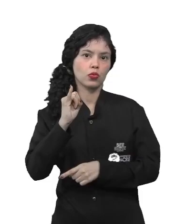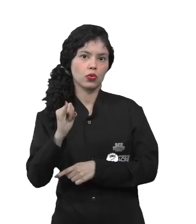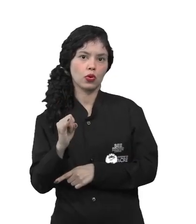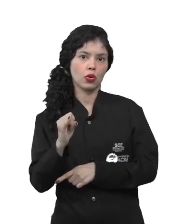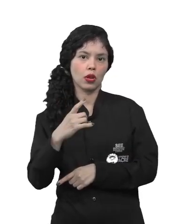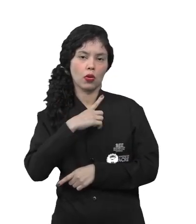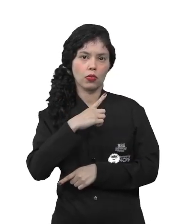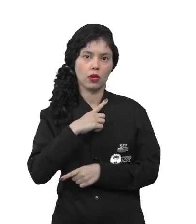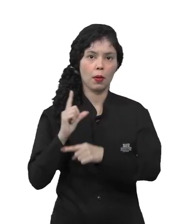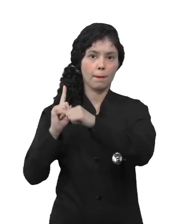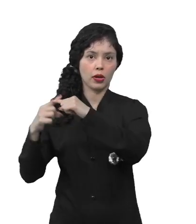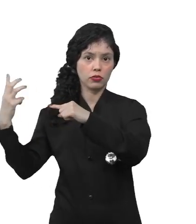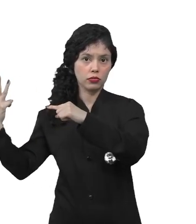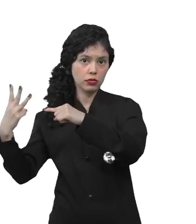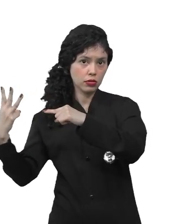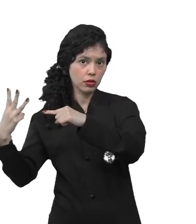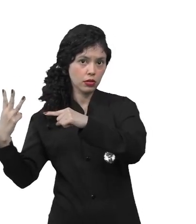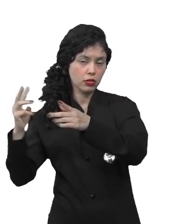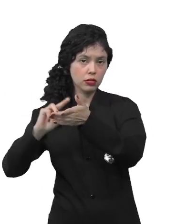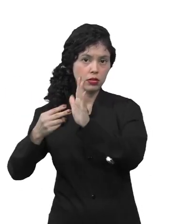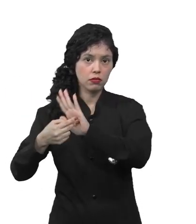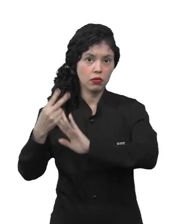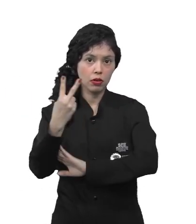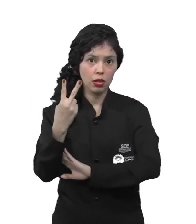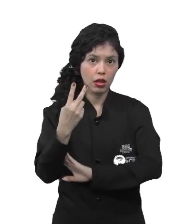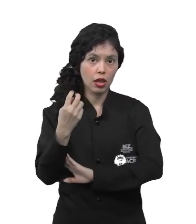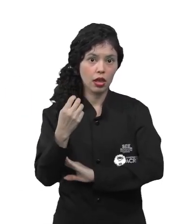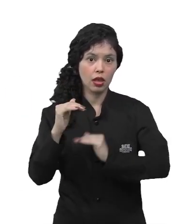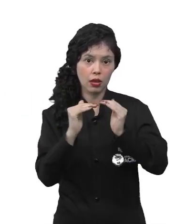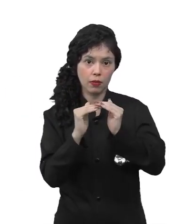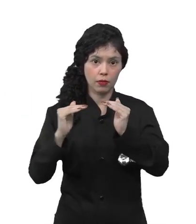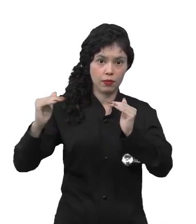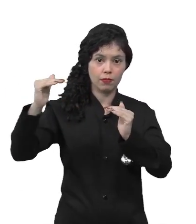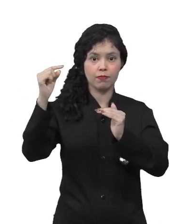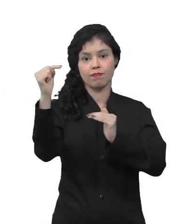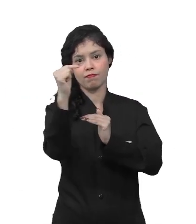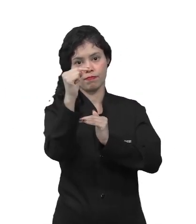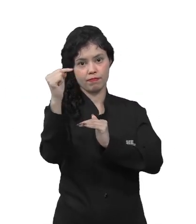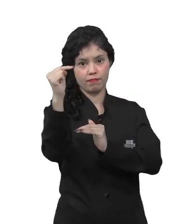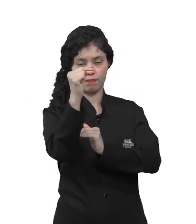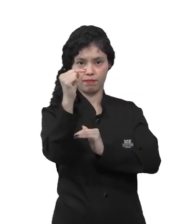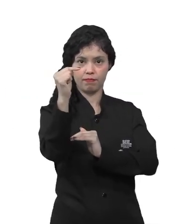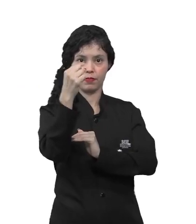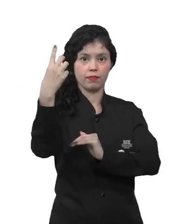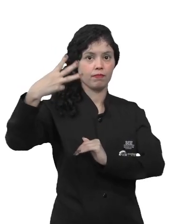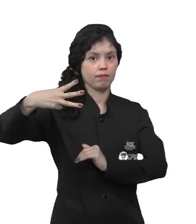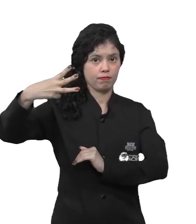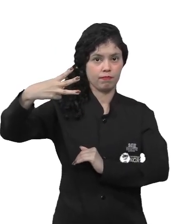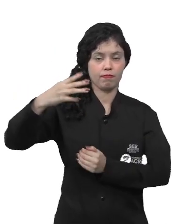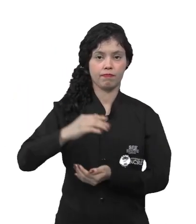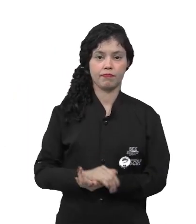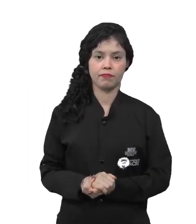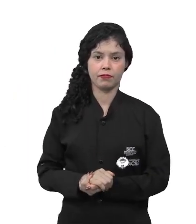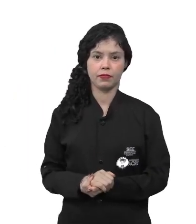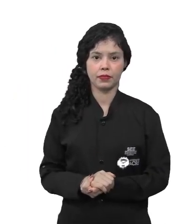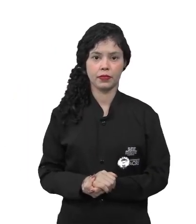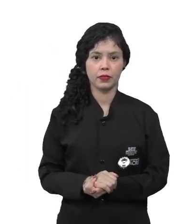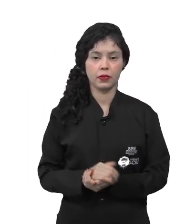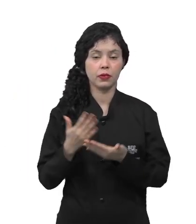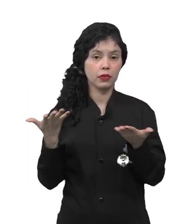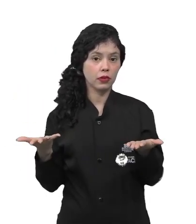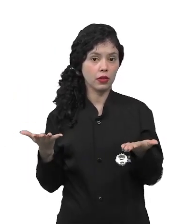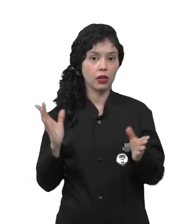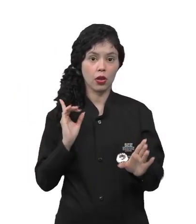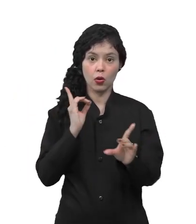tenho mais 3, quer dizer que o nitrogênio vai ficar com carga menos 3. Então, é isso.